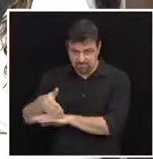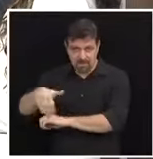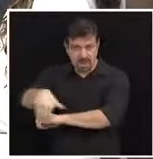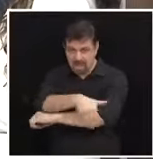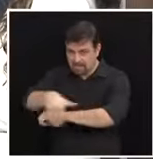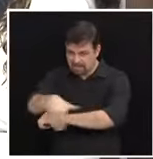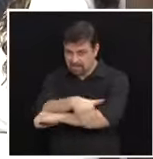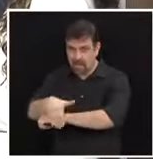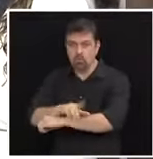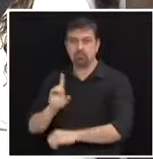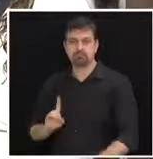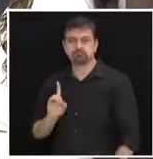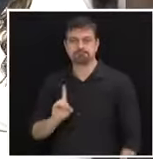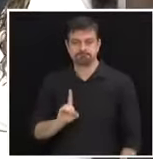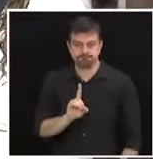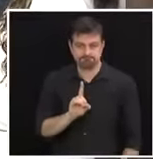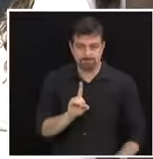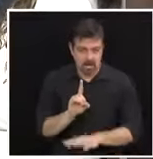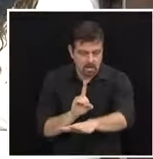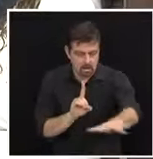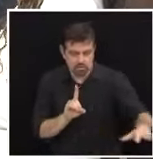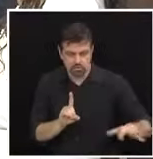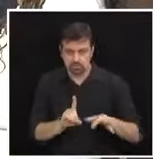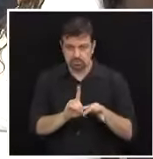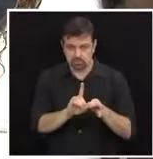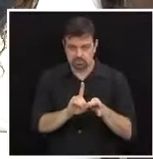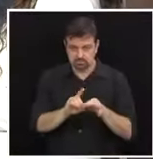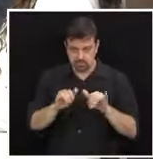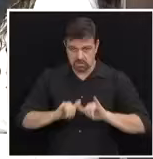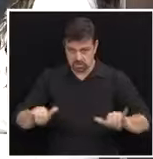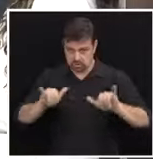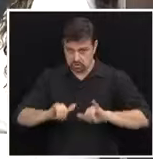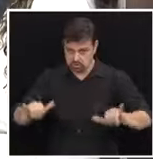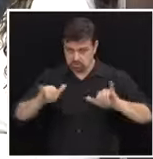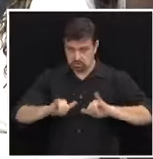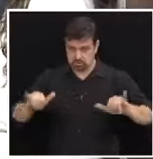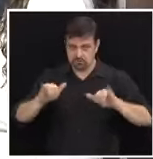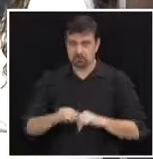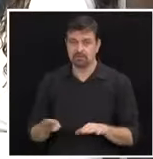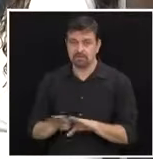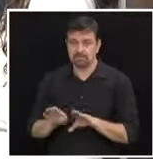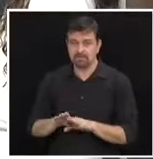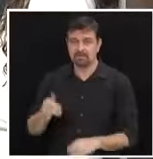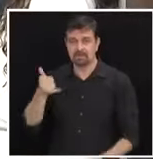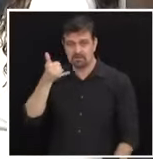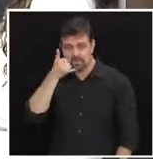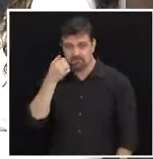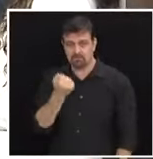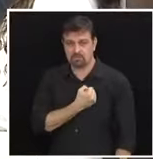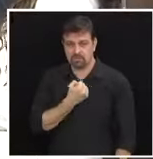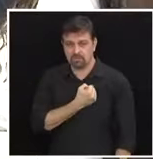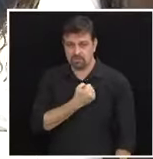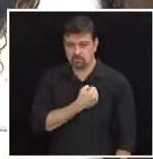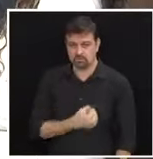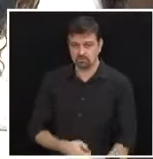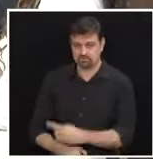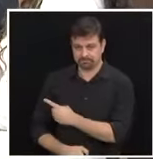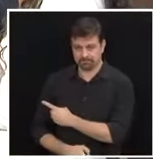fazendo em determinadas, a gente divulga no site, né, também tem o telefone, que é o